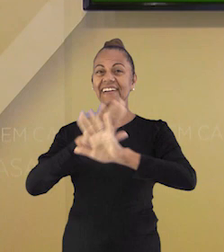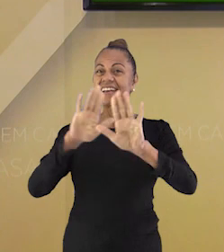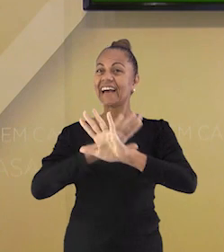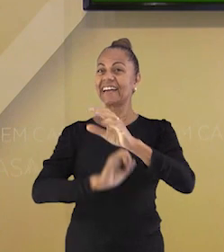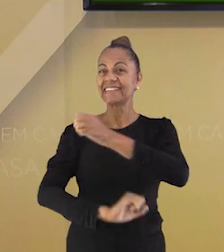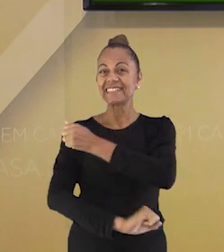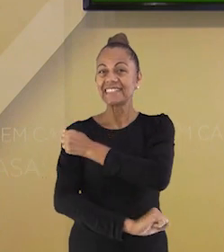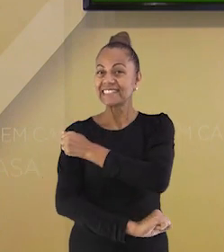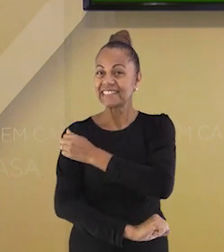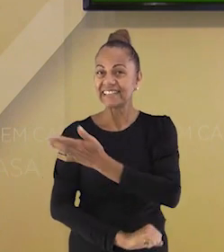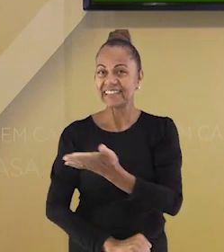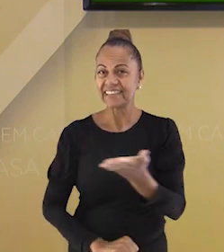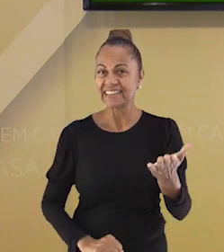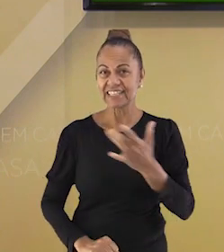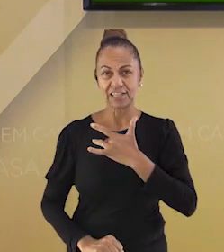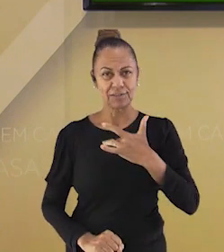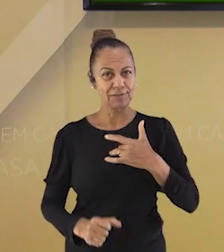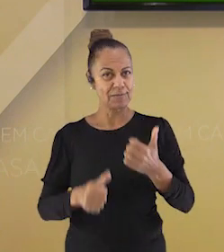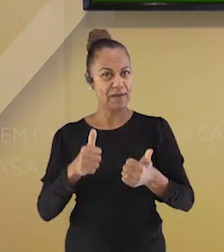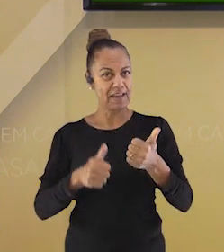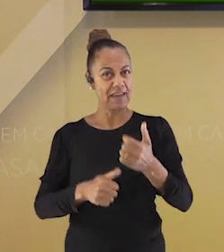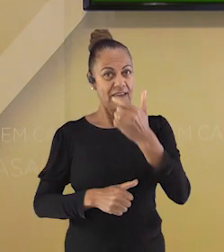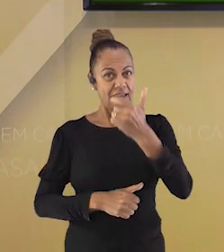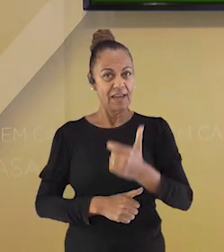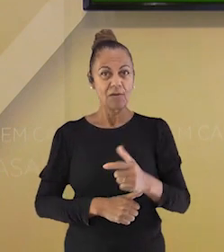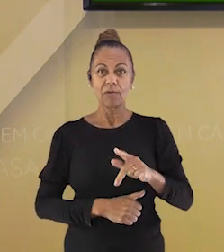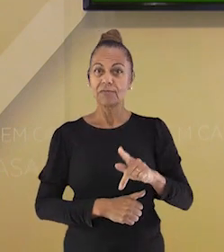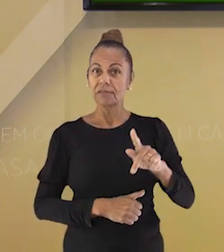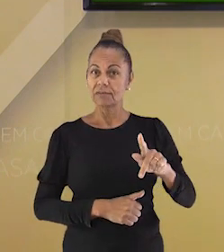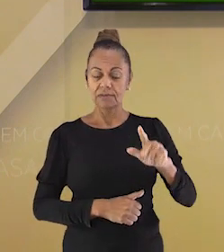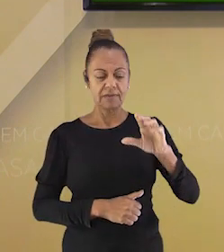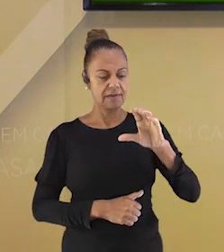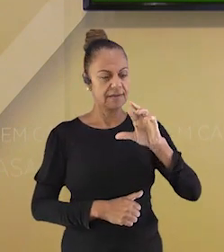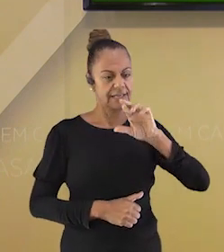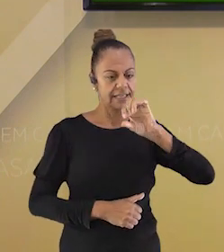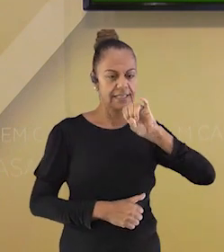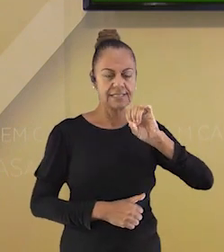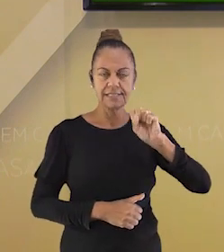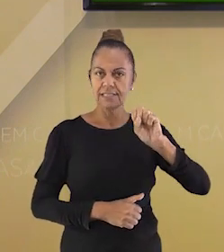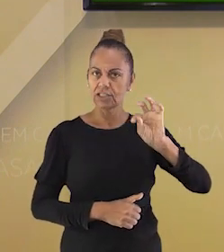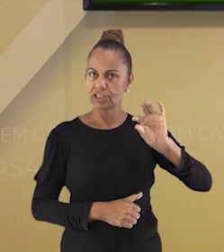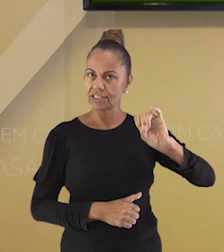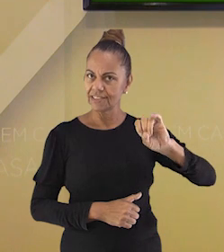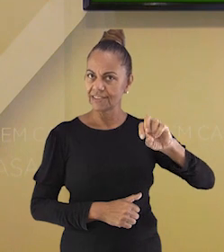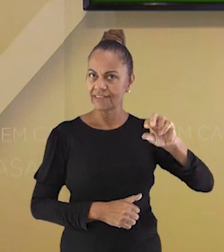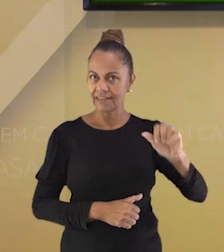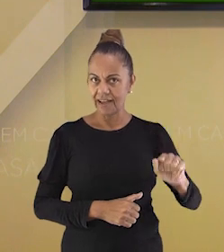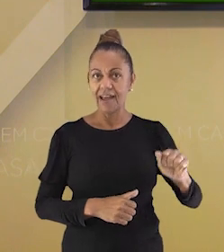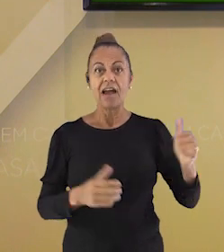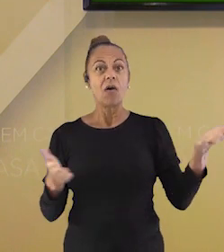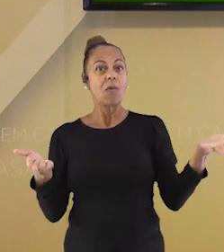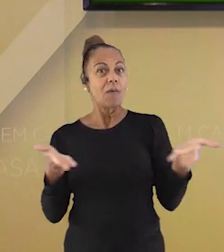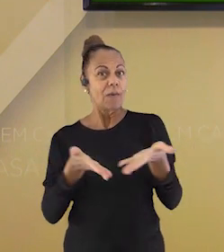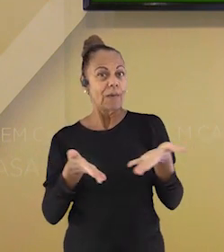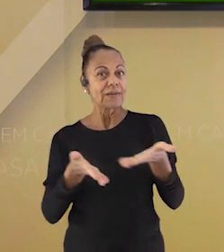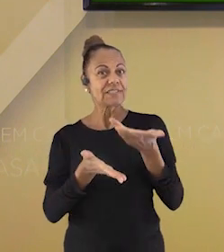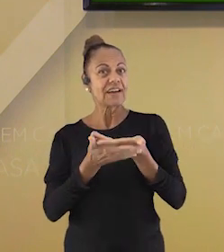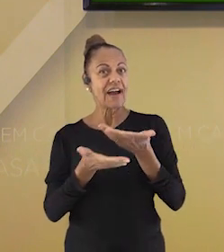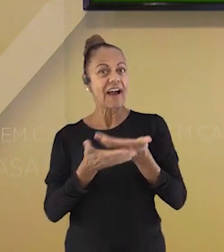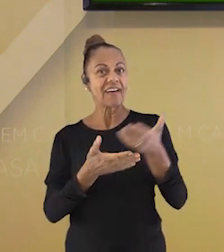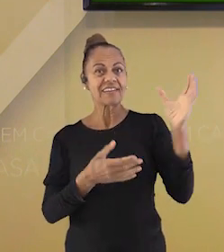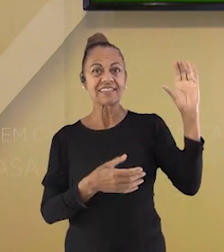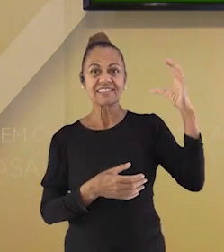Olá, estudantes! Tudo bem com vocês? Eu sou a professora Cristina Santos e hoje teremos uma aula de ciências sobre